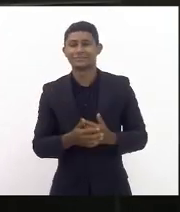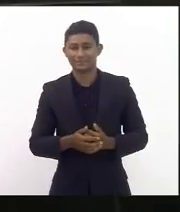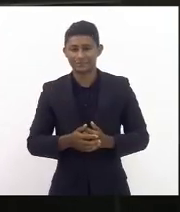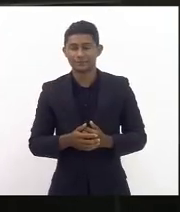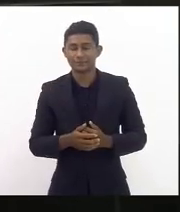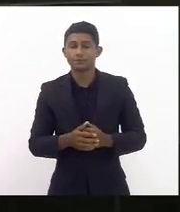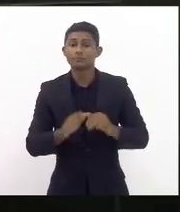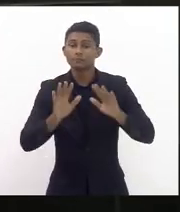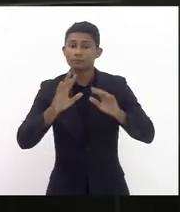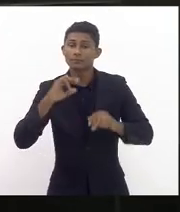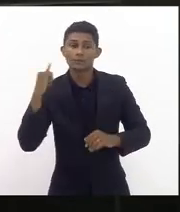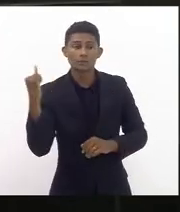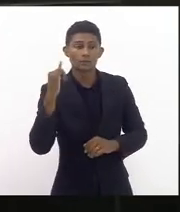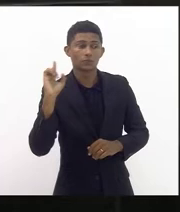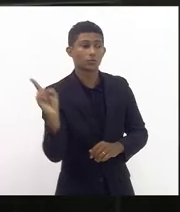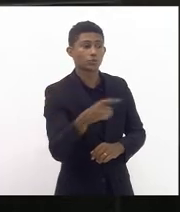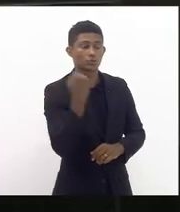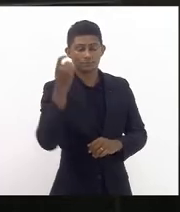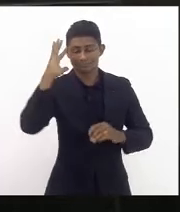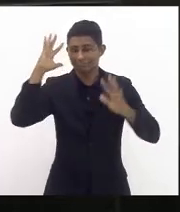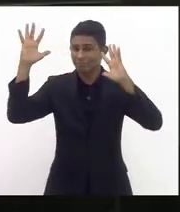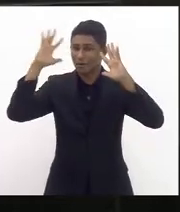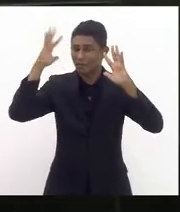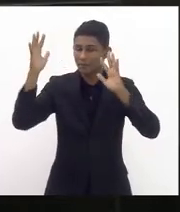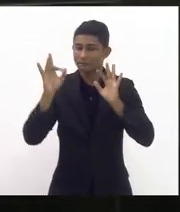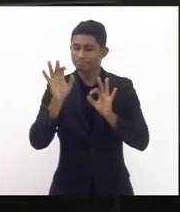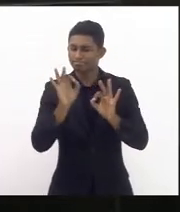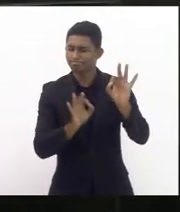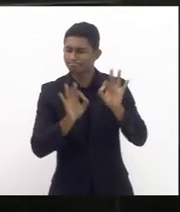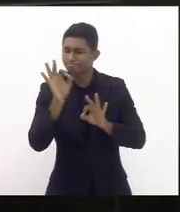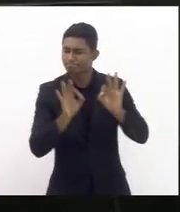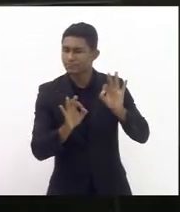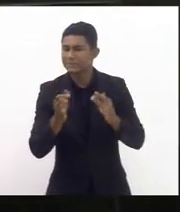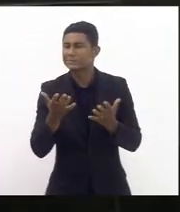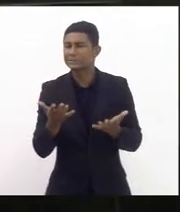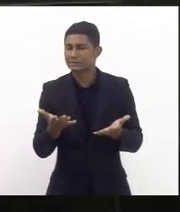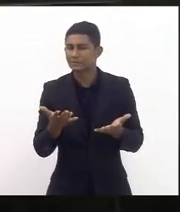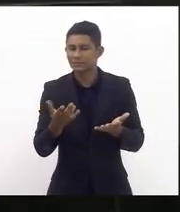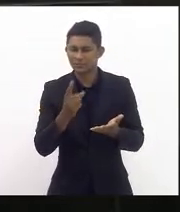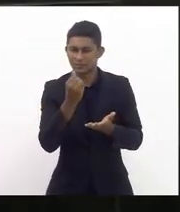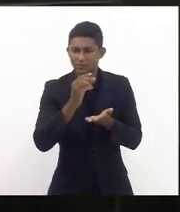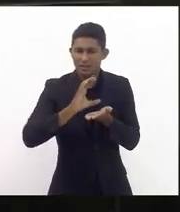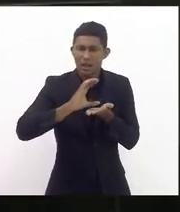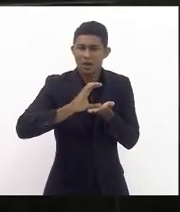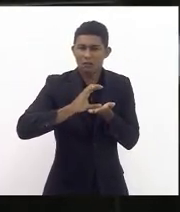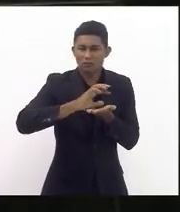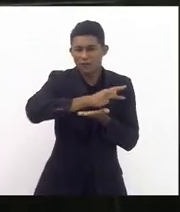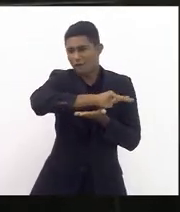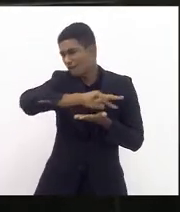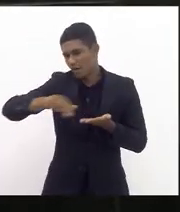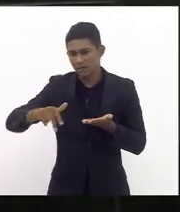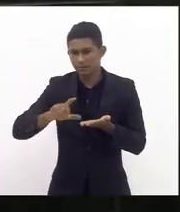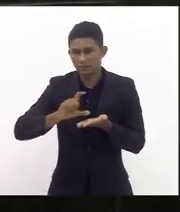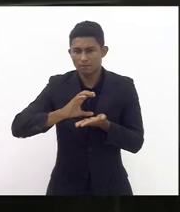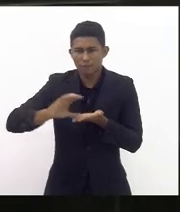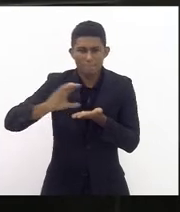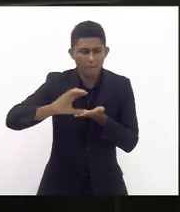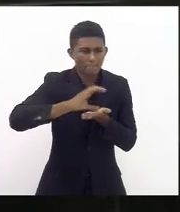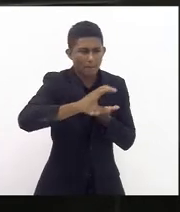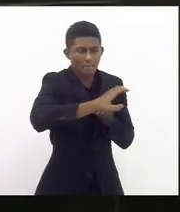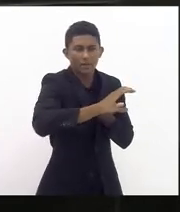importante que a gente pense num planejamento da execução dos recursos públicos, que